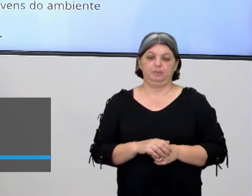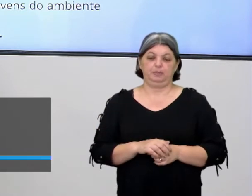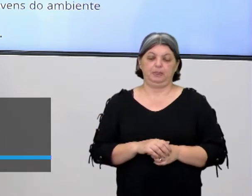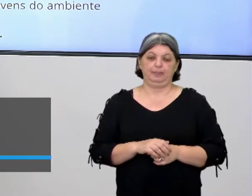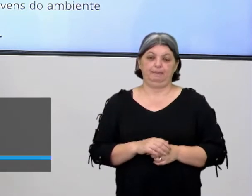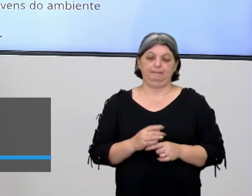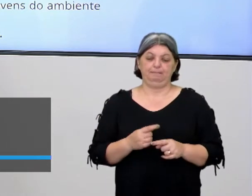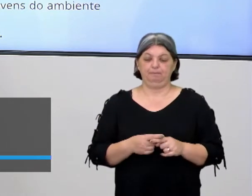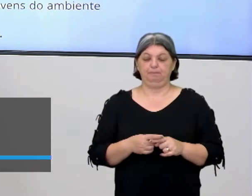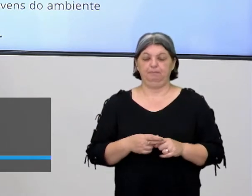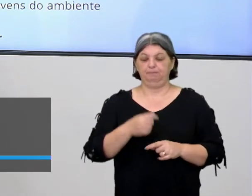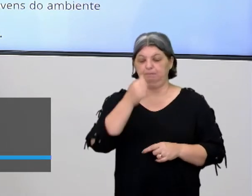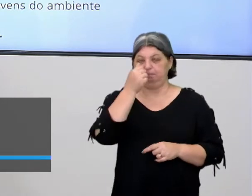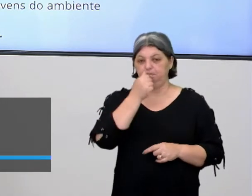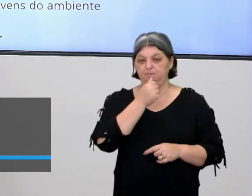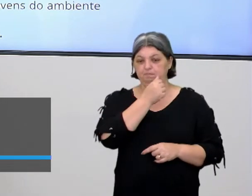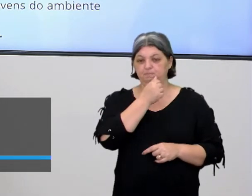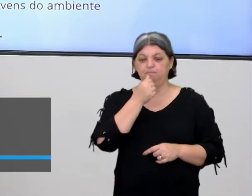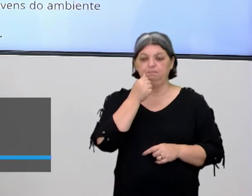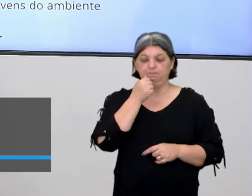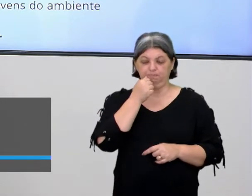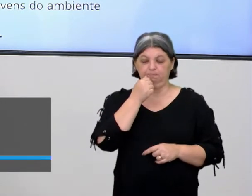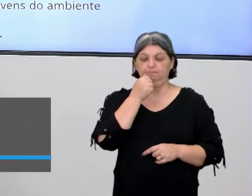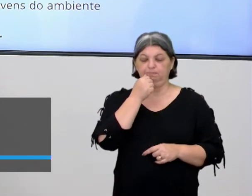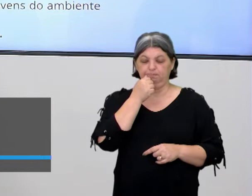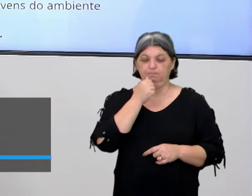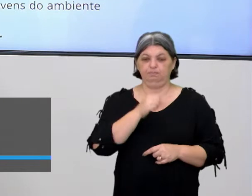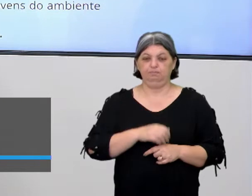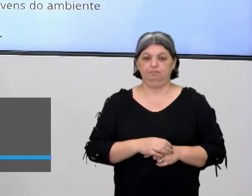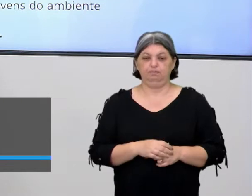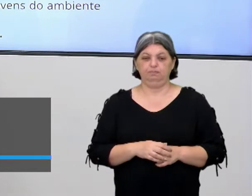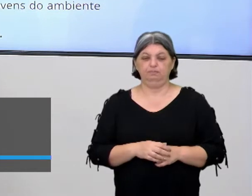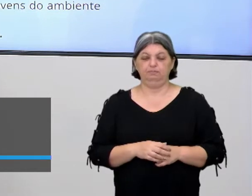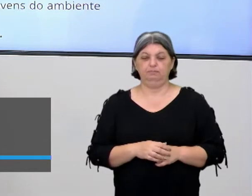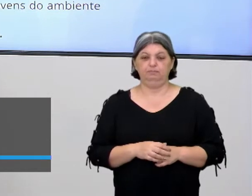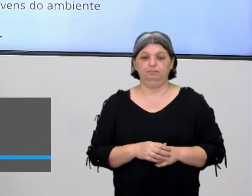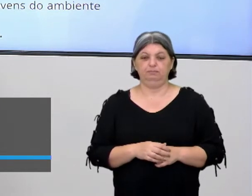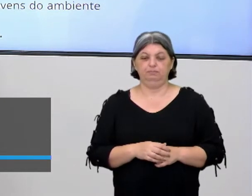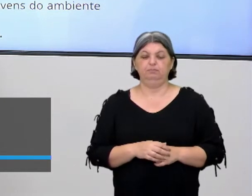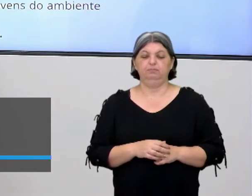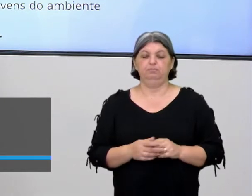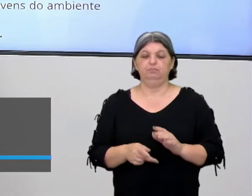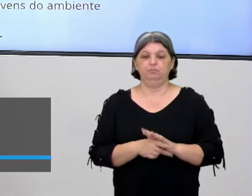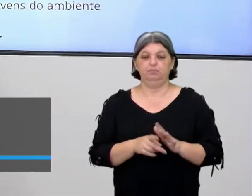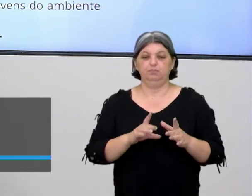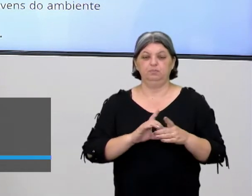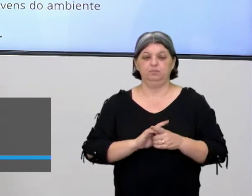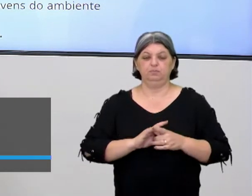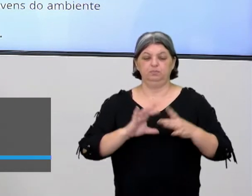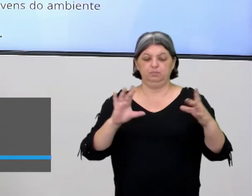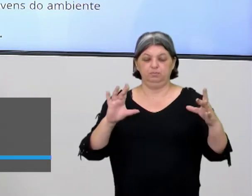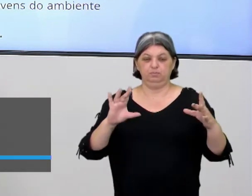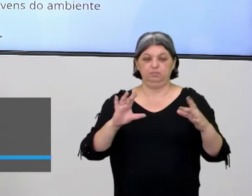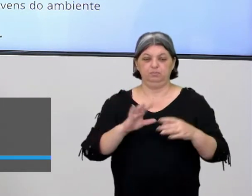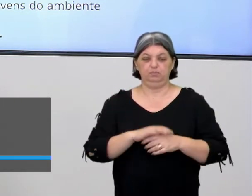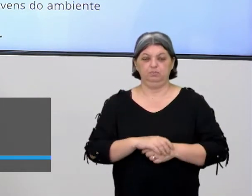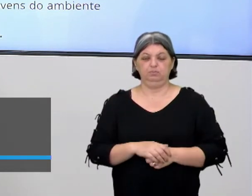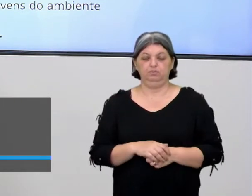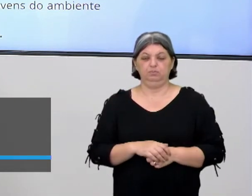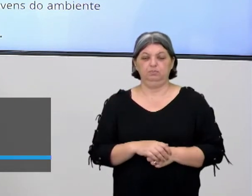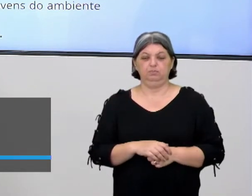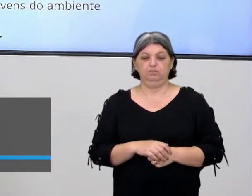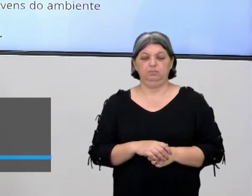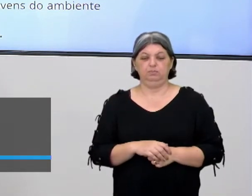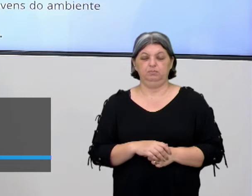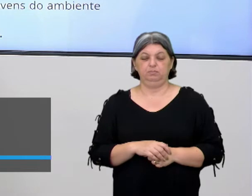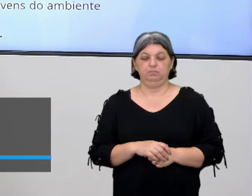privação, vamos dizer assim, de opções, entre aspas, aí, de liberdade, né? Ela foi forçada, mas absolutamente